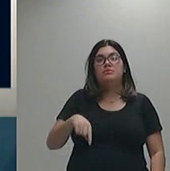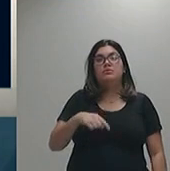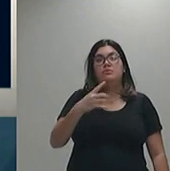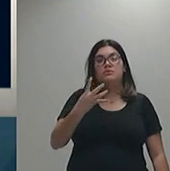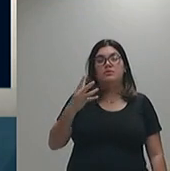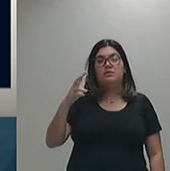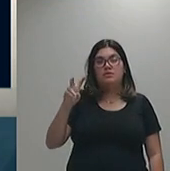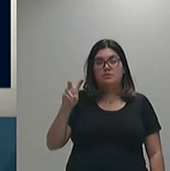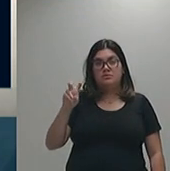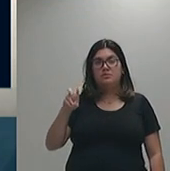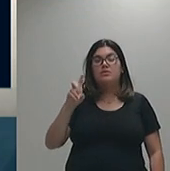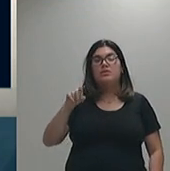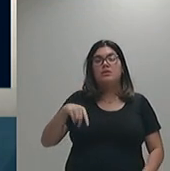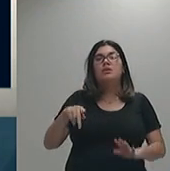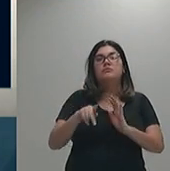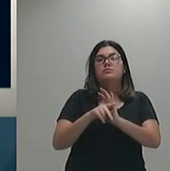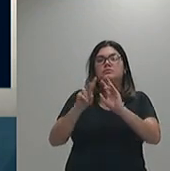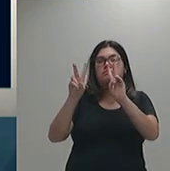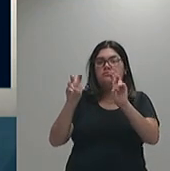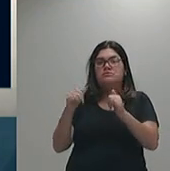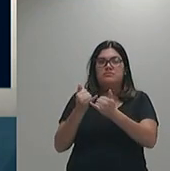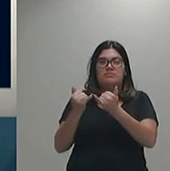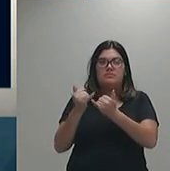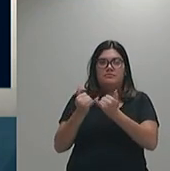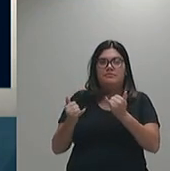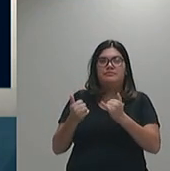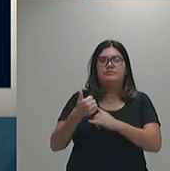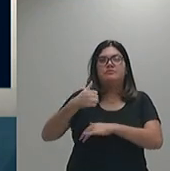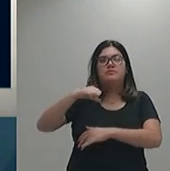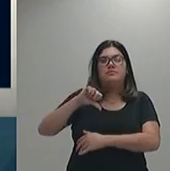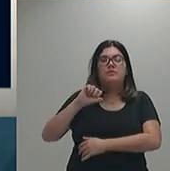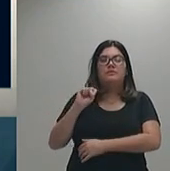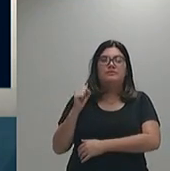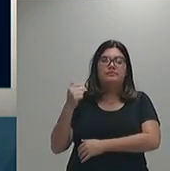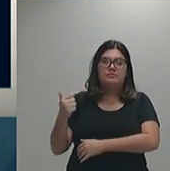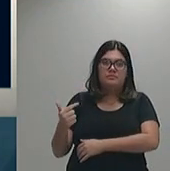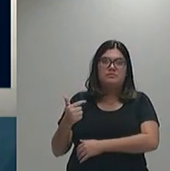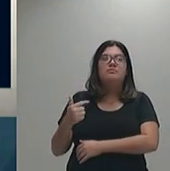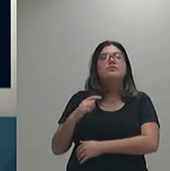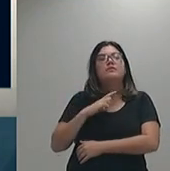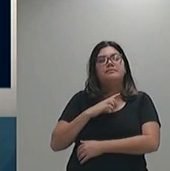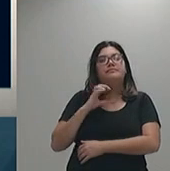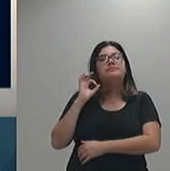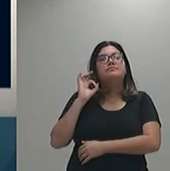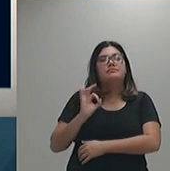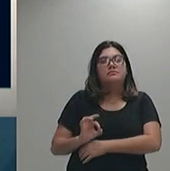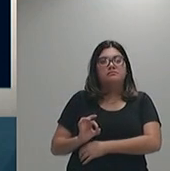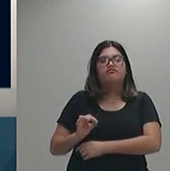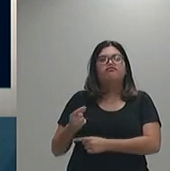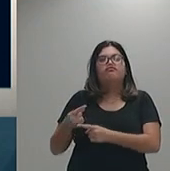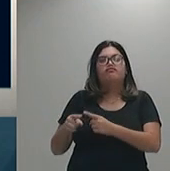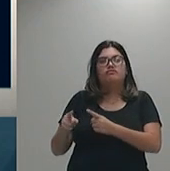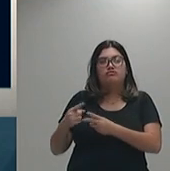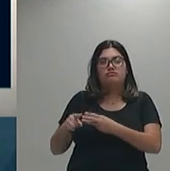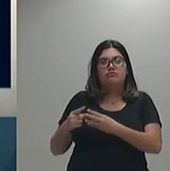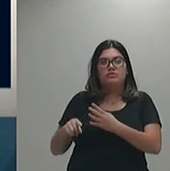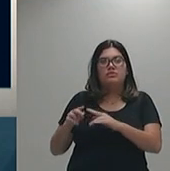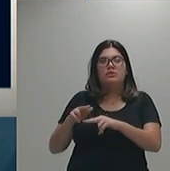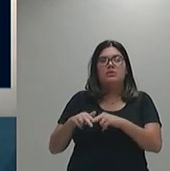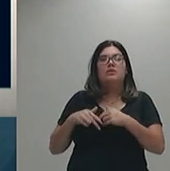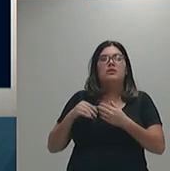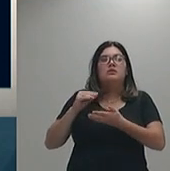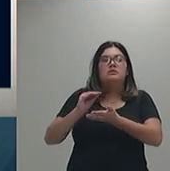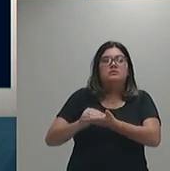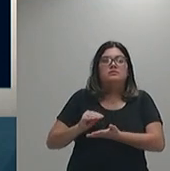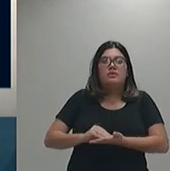tratava de matéria análoga àquela contida hoje não tenho a minha 82 foi corretamente desafeta da pela ausência de